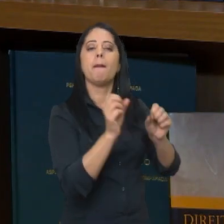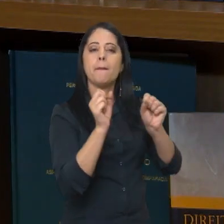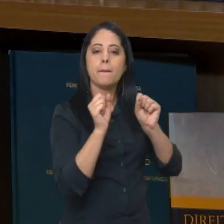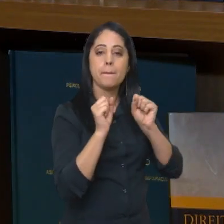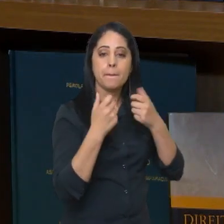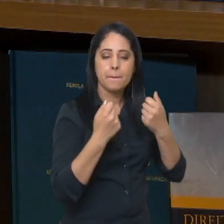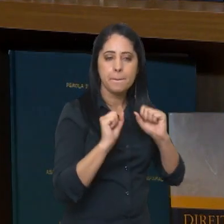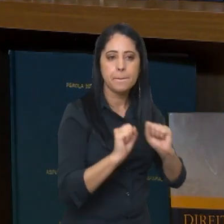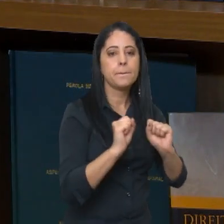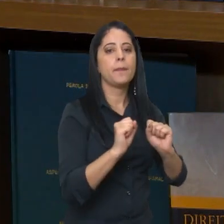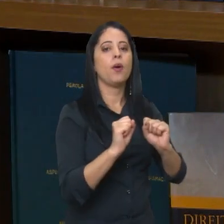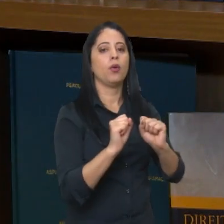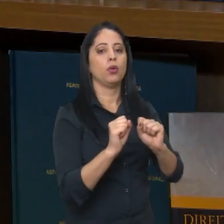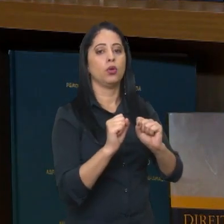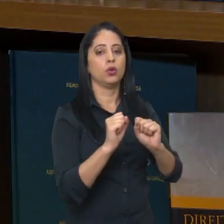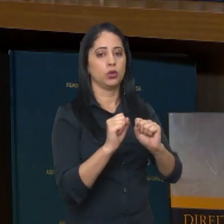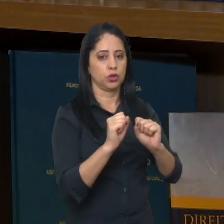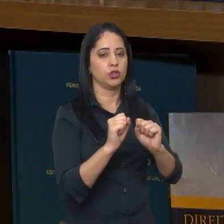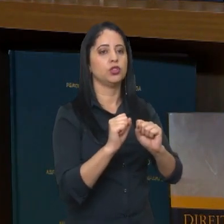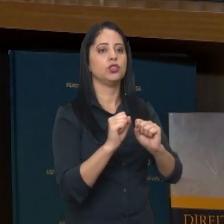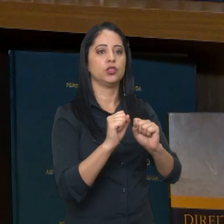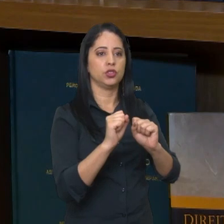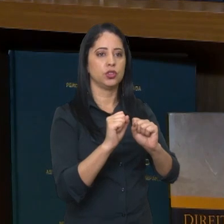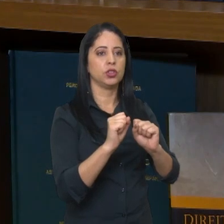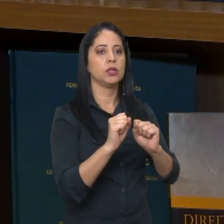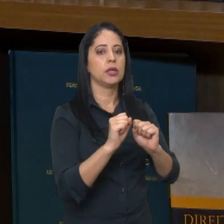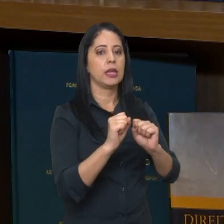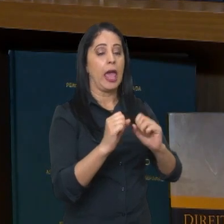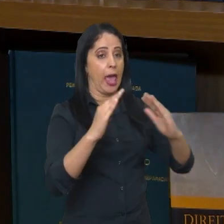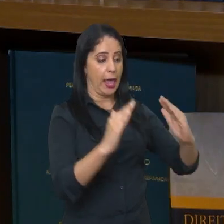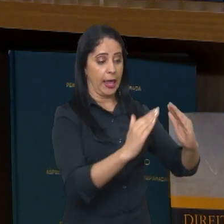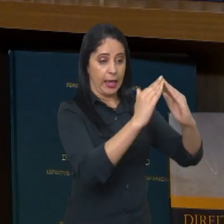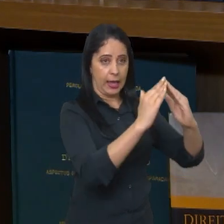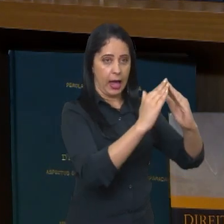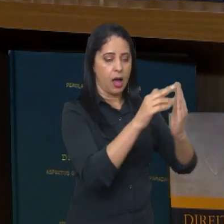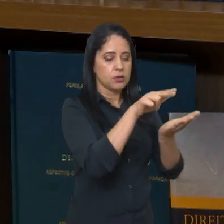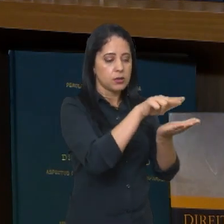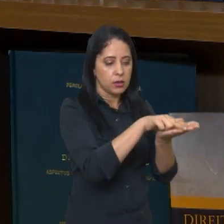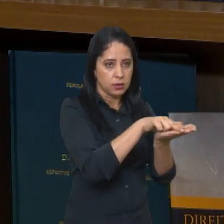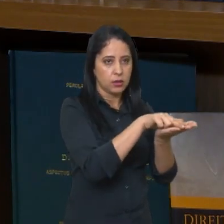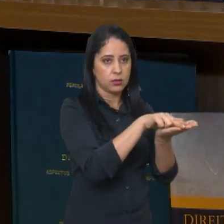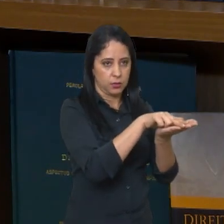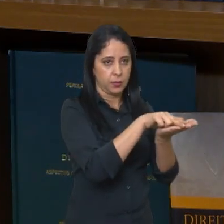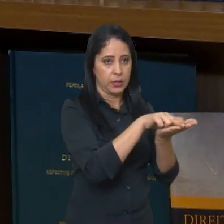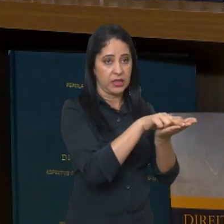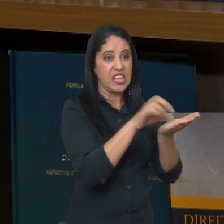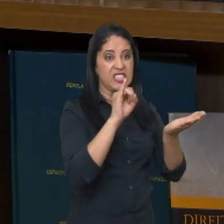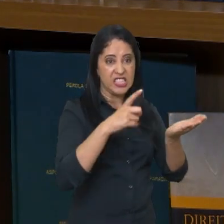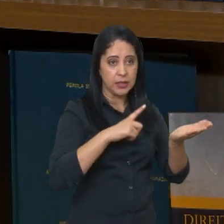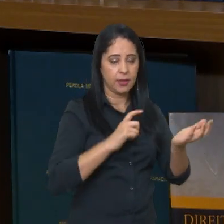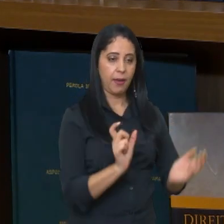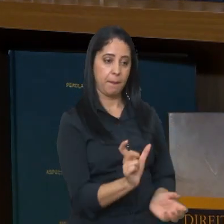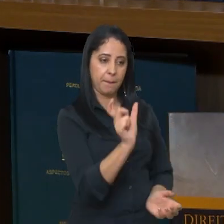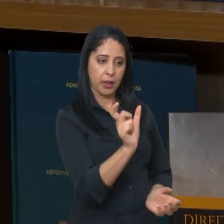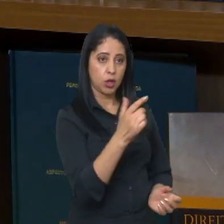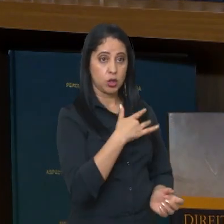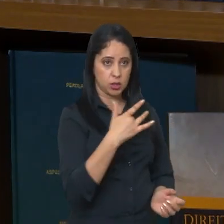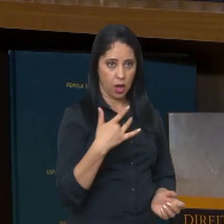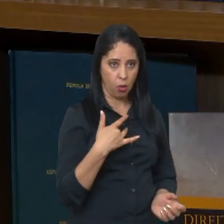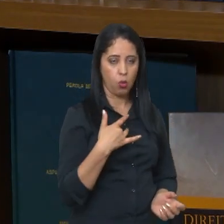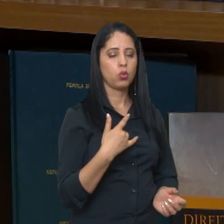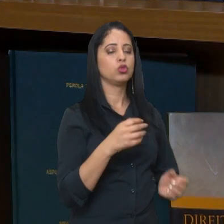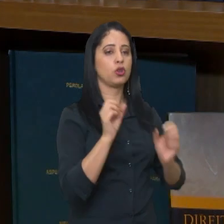esse serviço de internação hospitalar no formato domiciliar, que é o home care, através do plano de saúde. Essa é uma